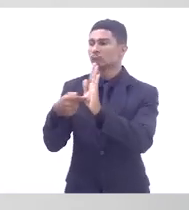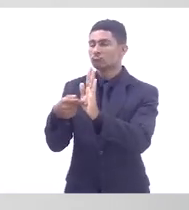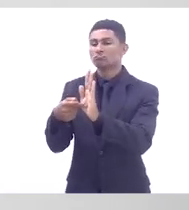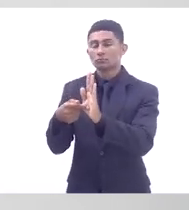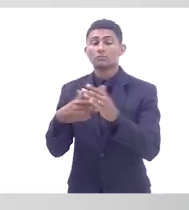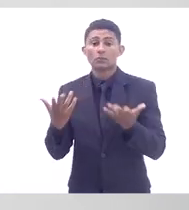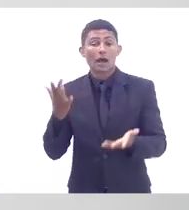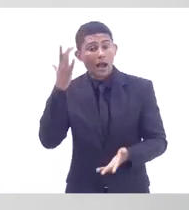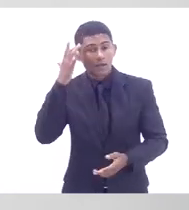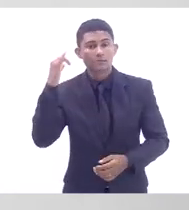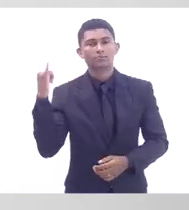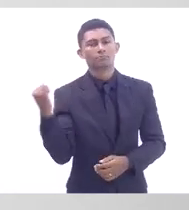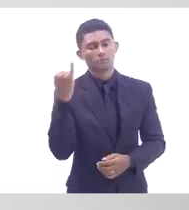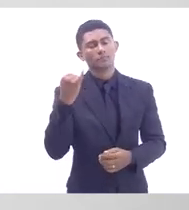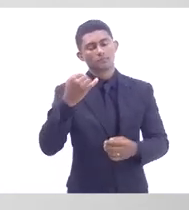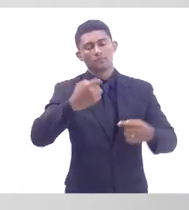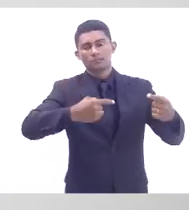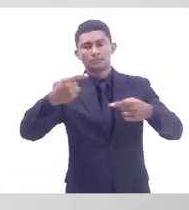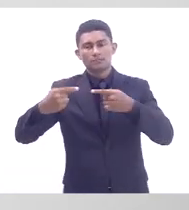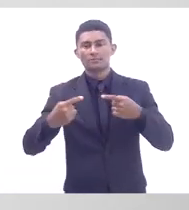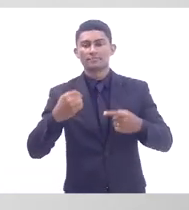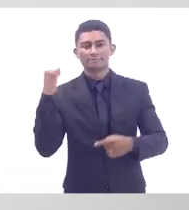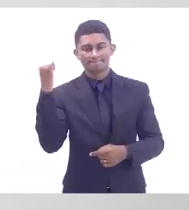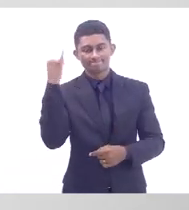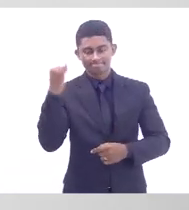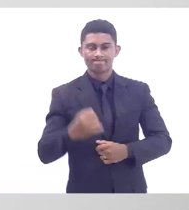gente fazer esse debate então